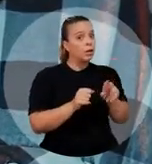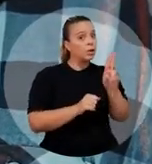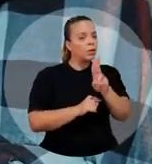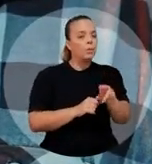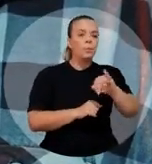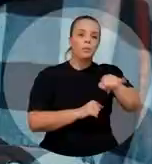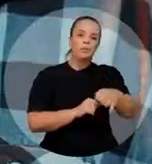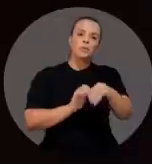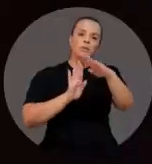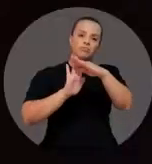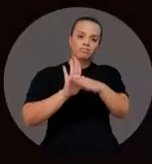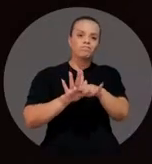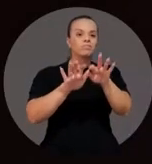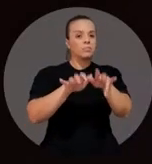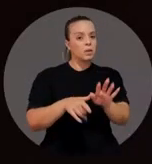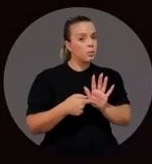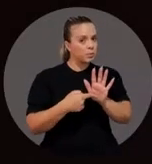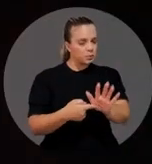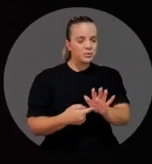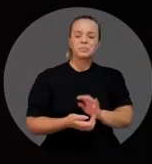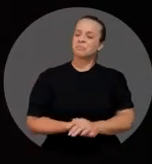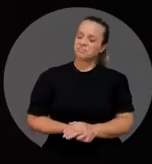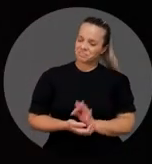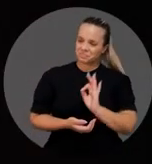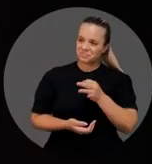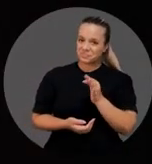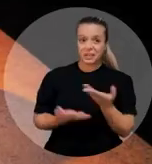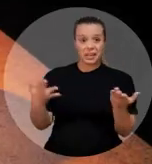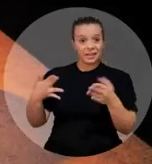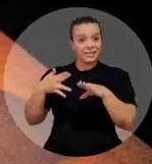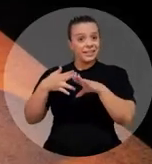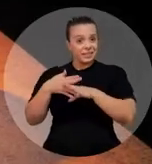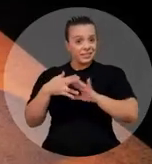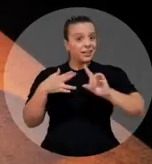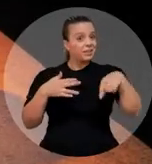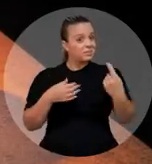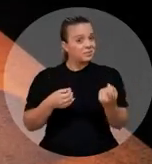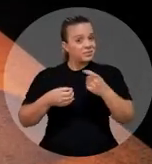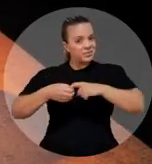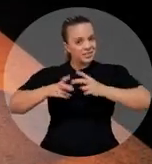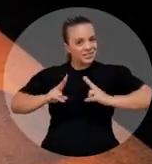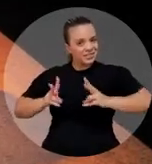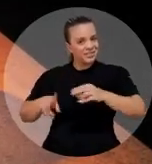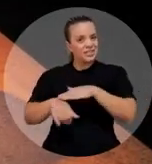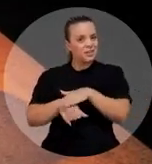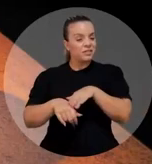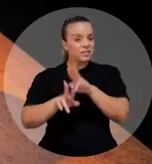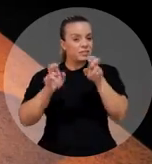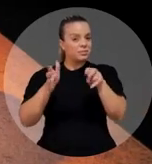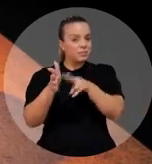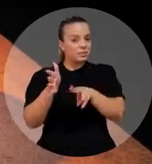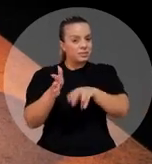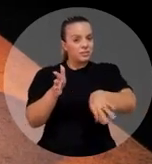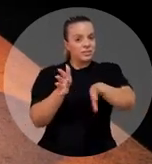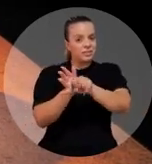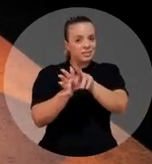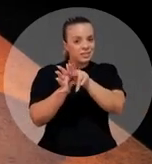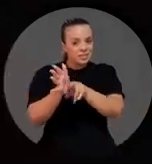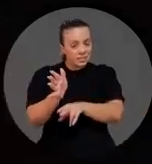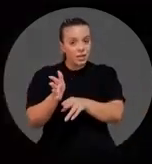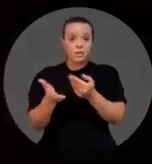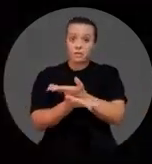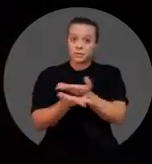inclusive através dos meus roteiros que eu tenho escrito. É isso aí. Vou chamar um intervalo e depois a gente volta para continuar falando sobre